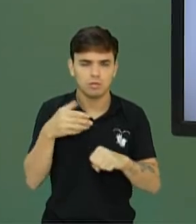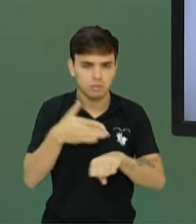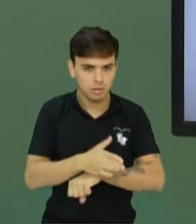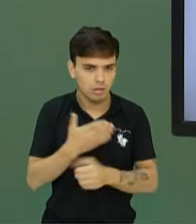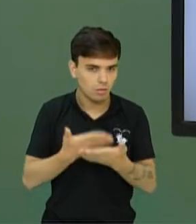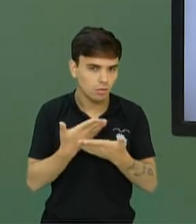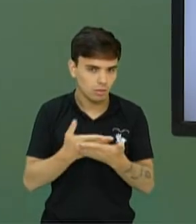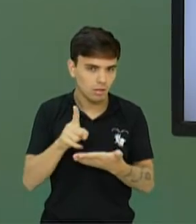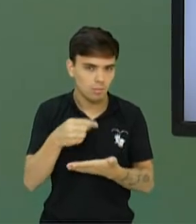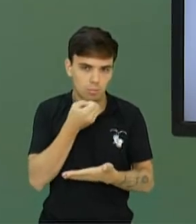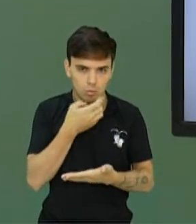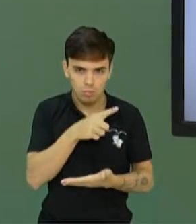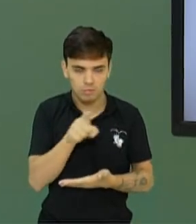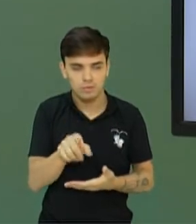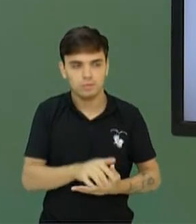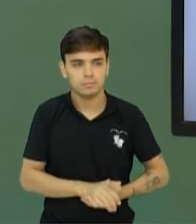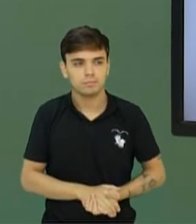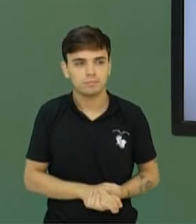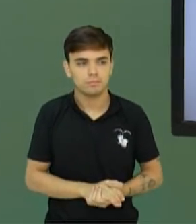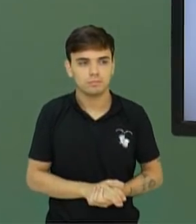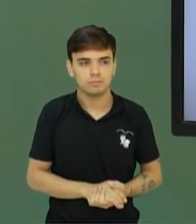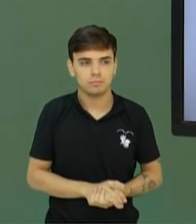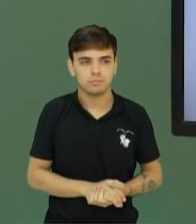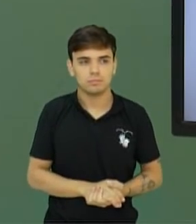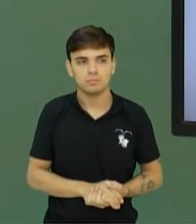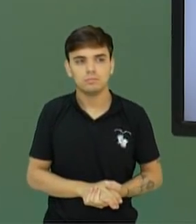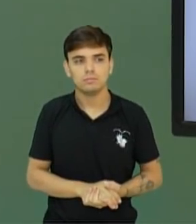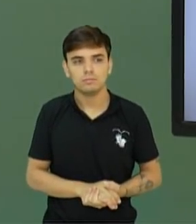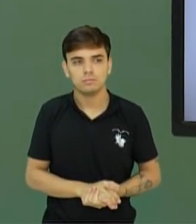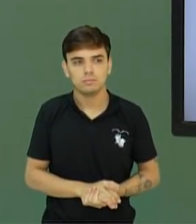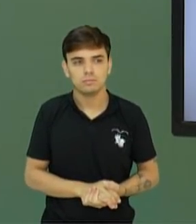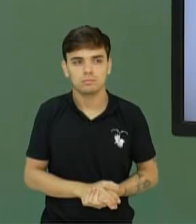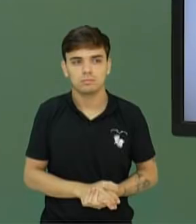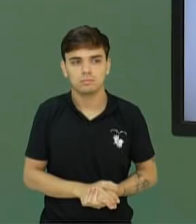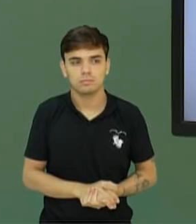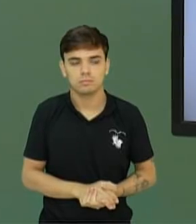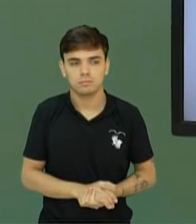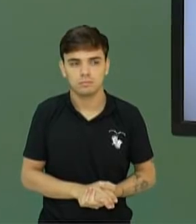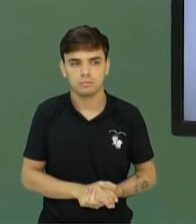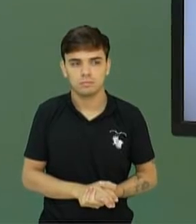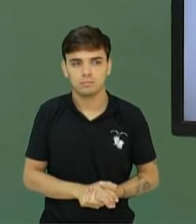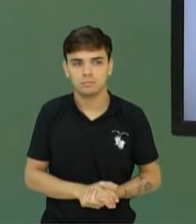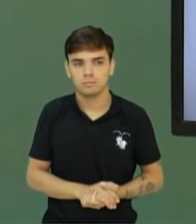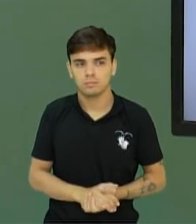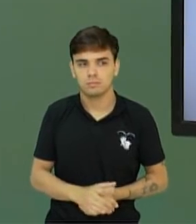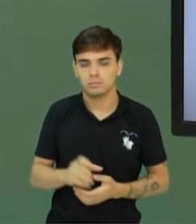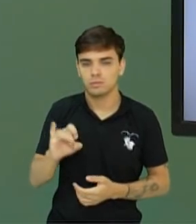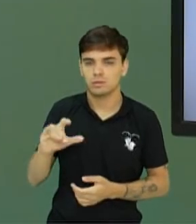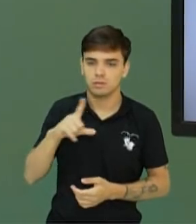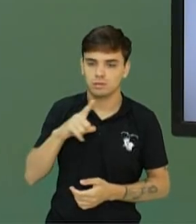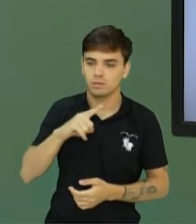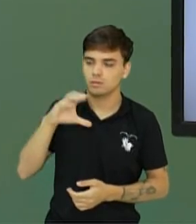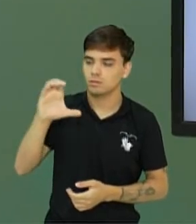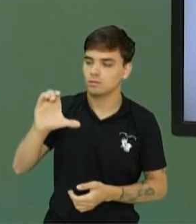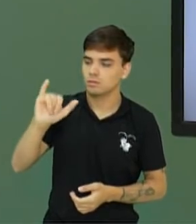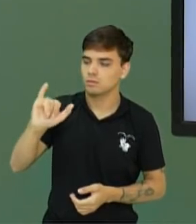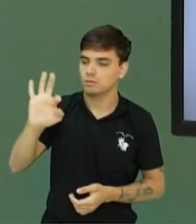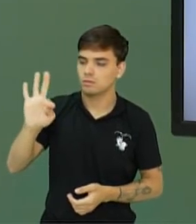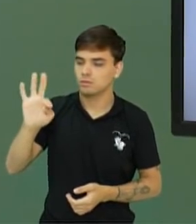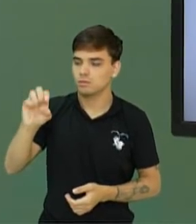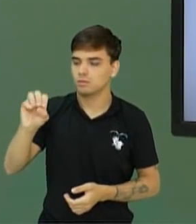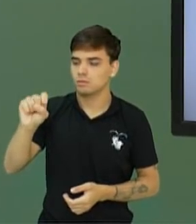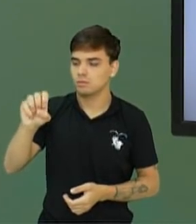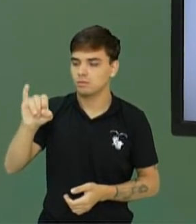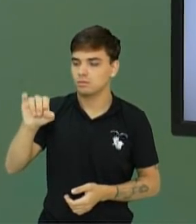que é importante para vocês. Olha lá, continuando. Se aqui eu tenho uma citosina, é lógico que aqui eu vou ter uma